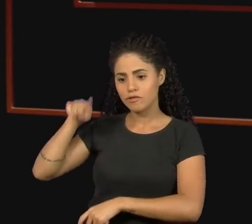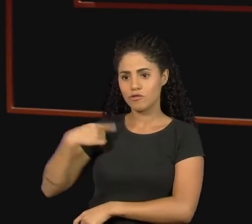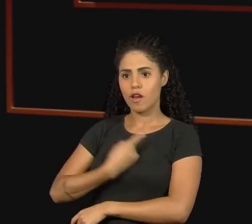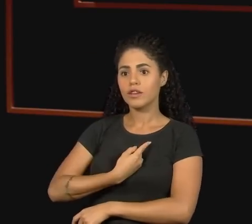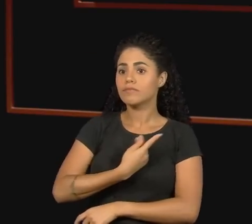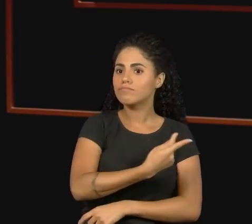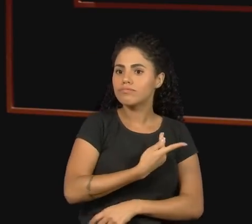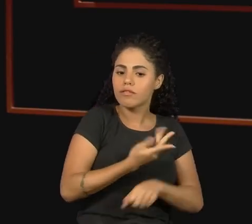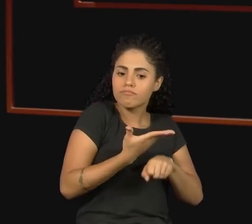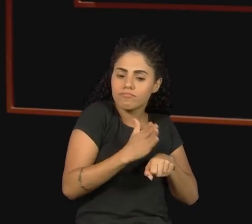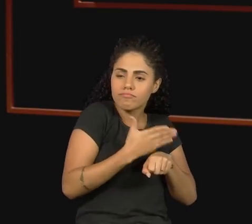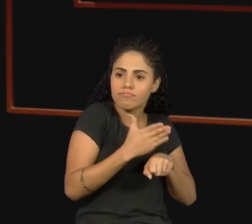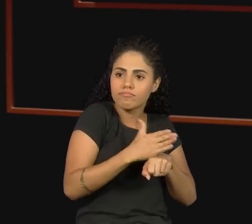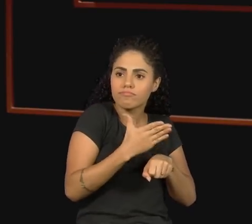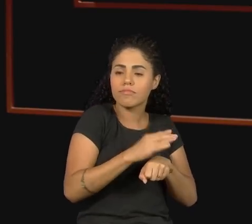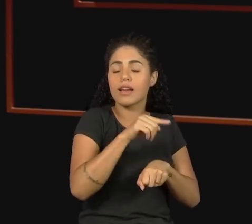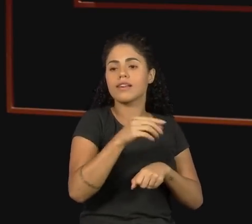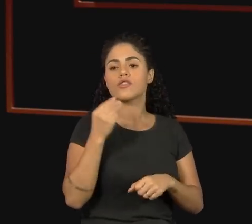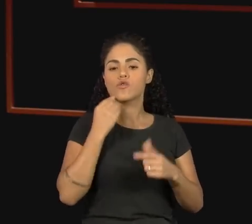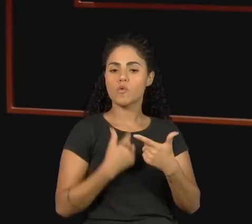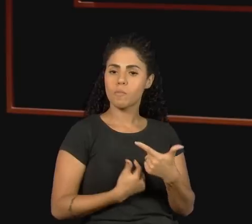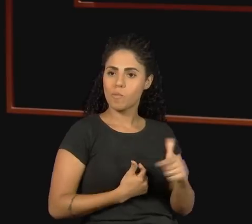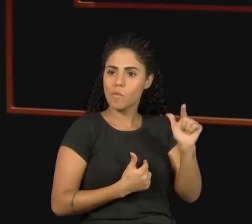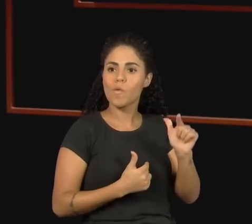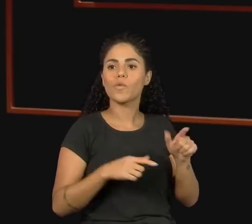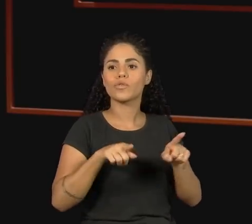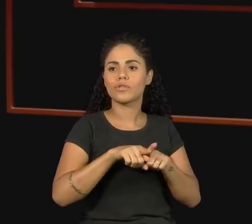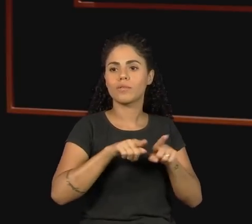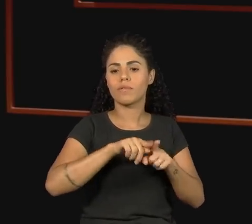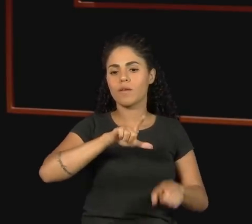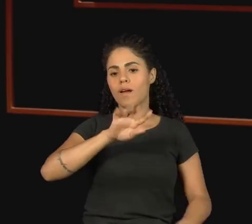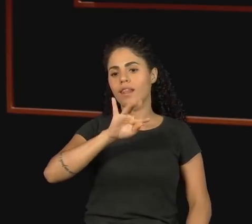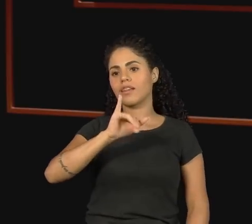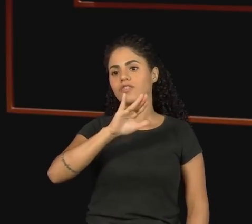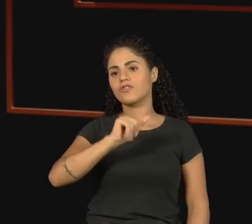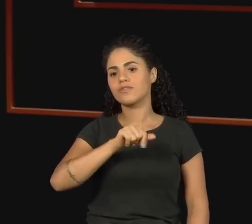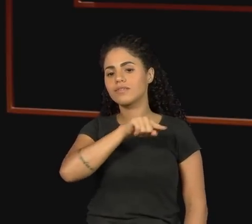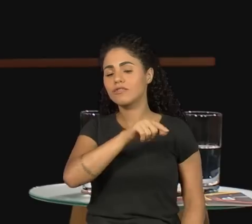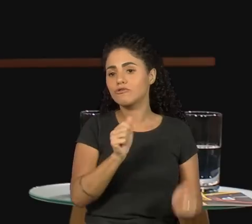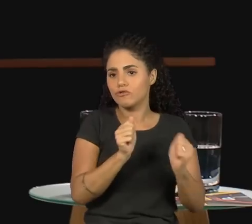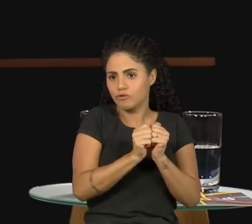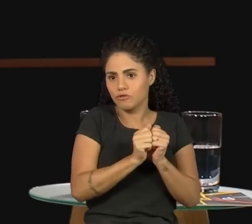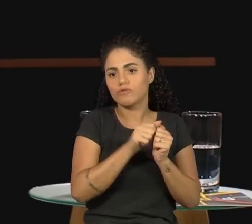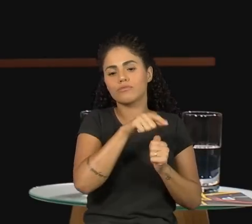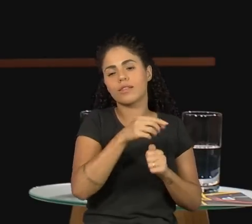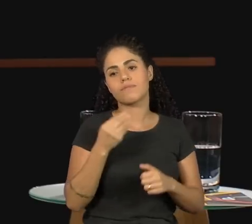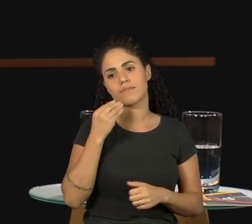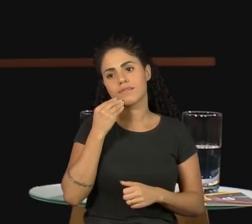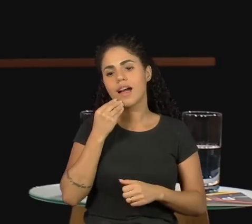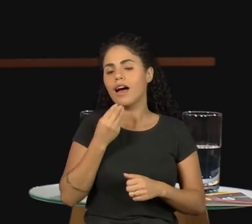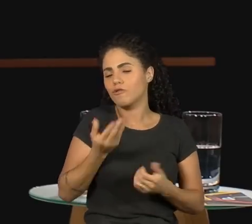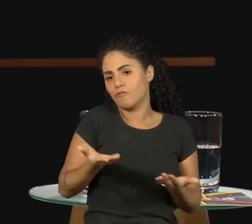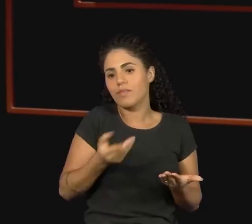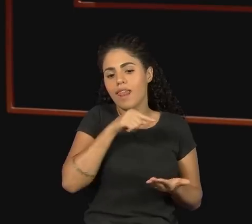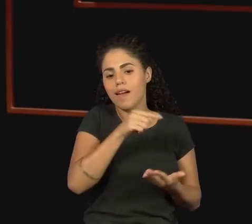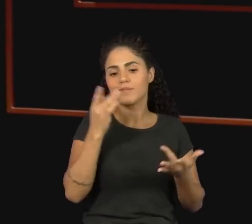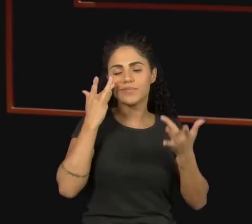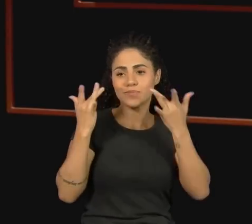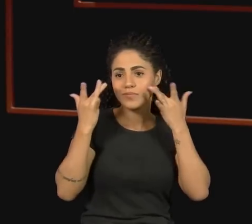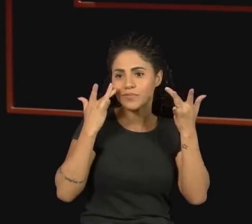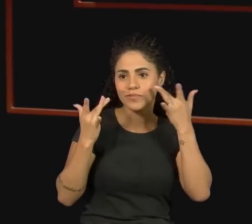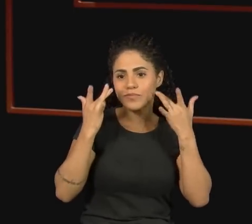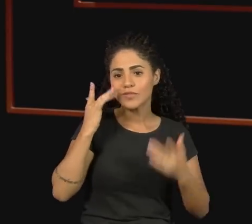o ensaio.hamlet.máquina, que era a Letícia fazendo o Hamlet Máquina do Rainer Miller ali no